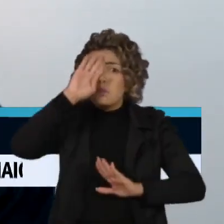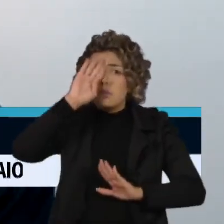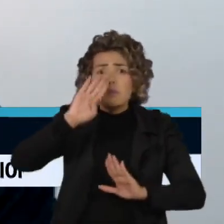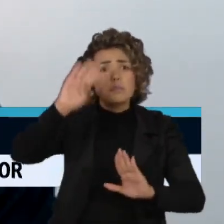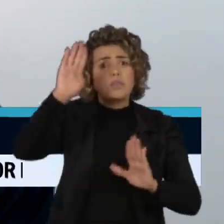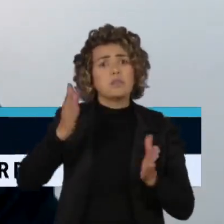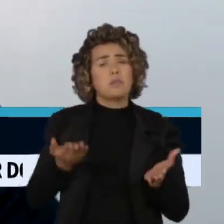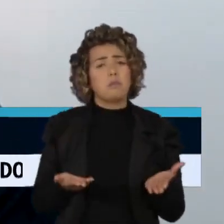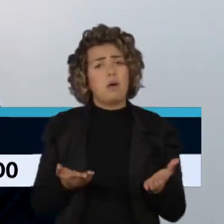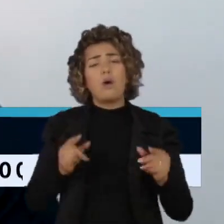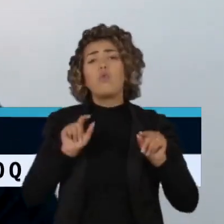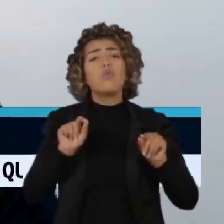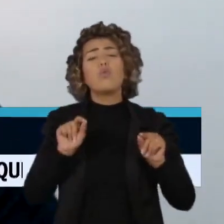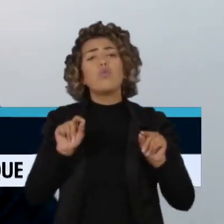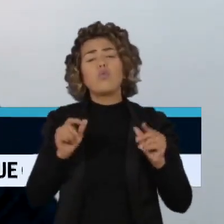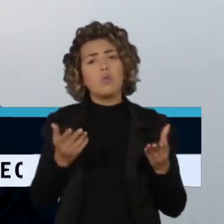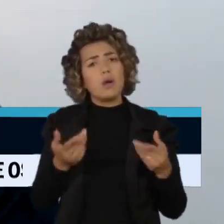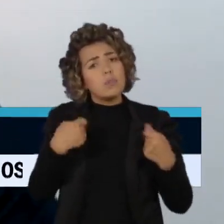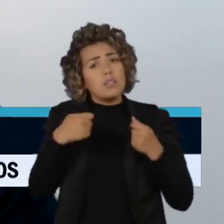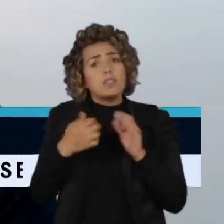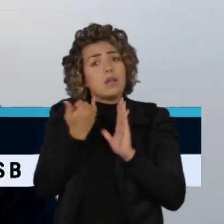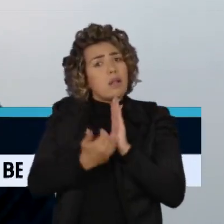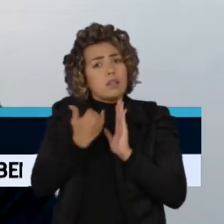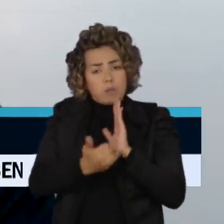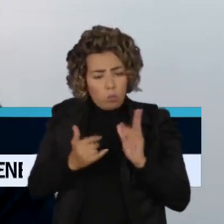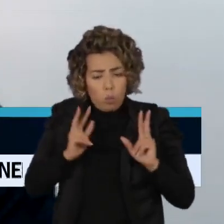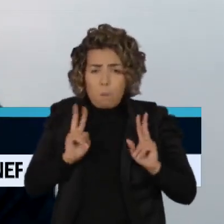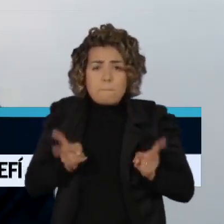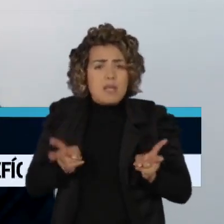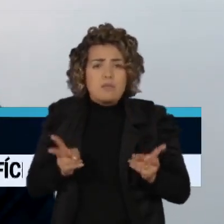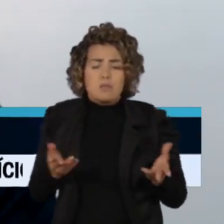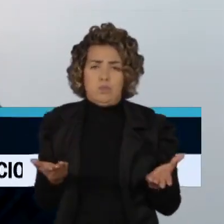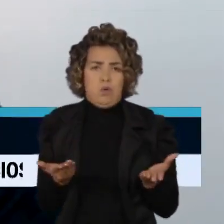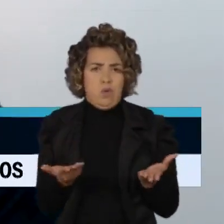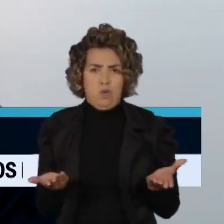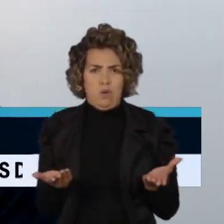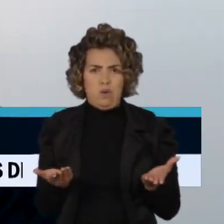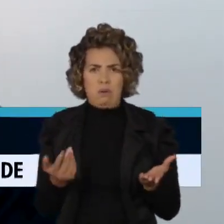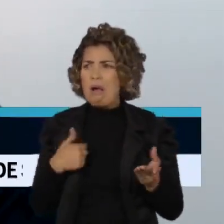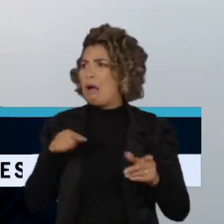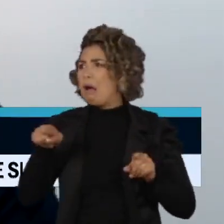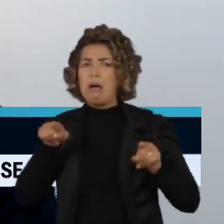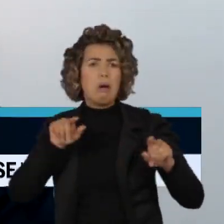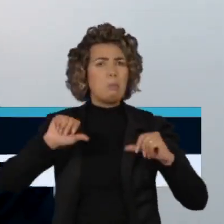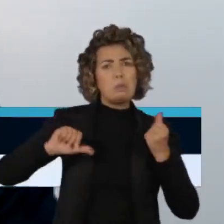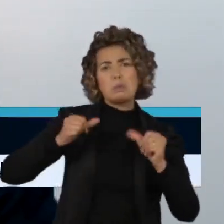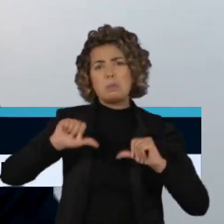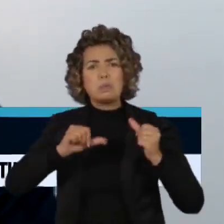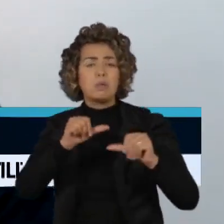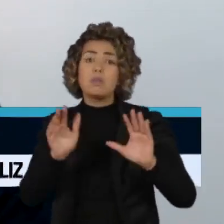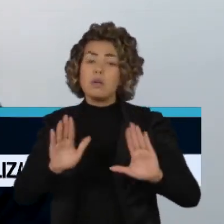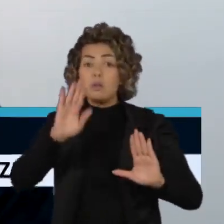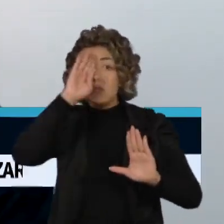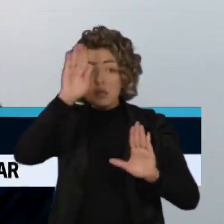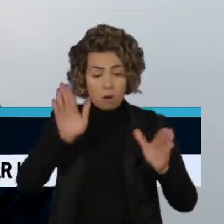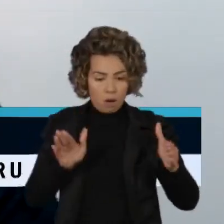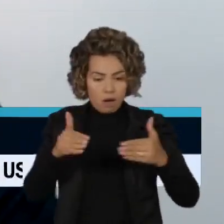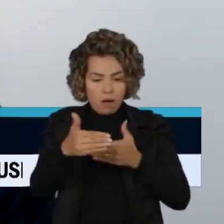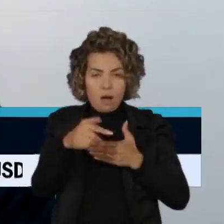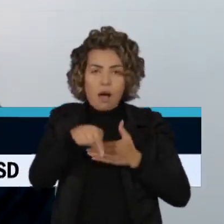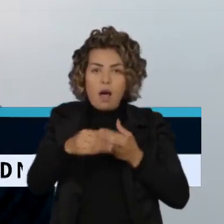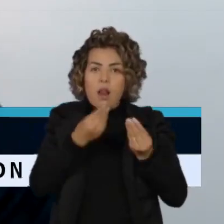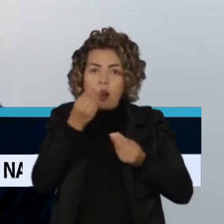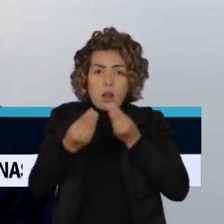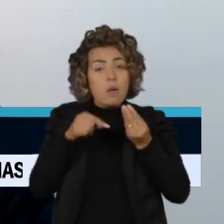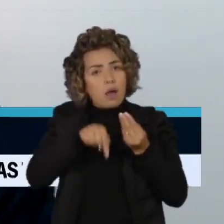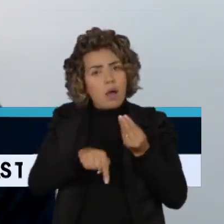você mantenha os níveis de tributação atuais corrijas distorções aperfeiçoa e a cesta básica que é